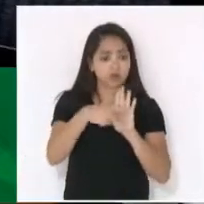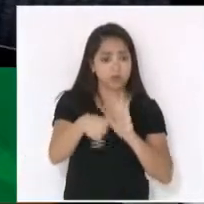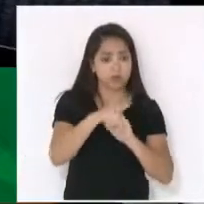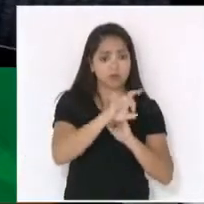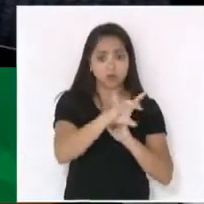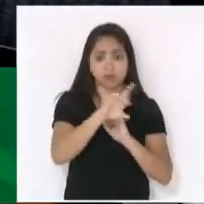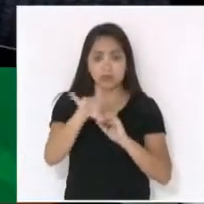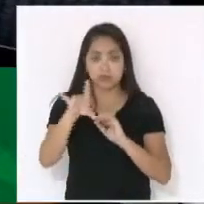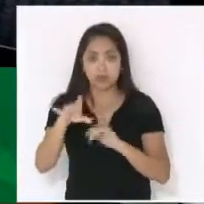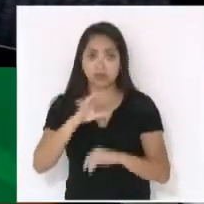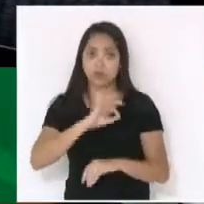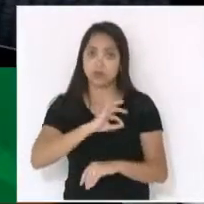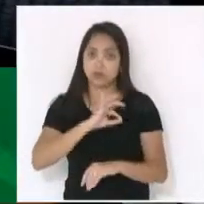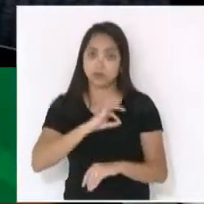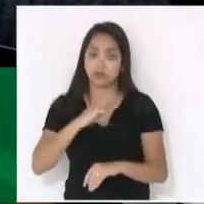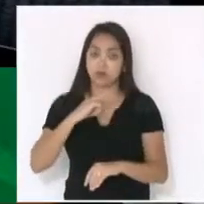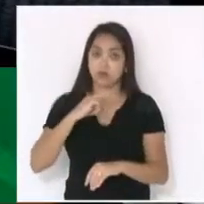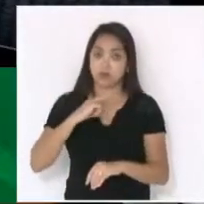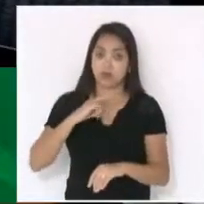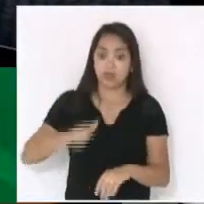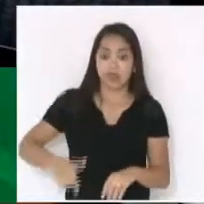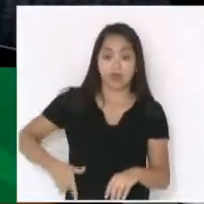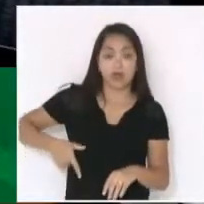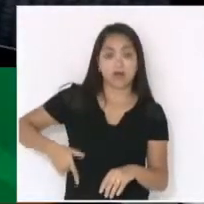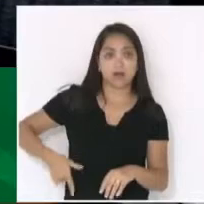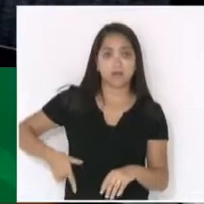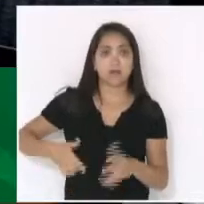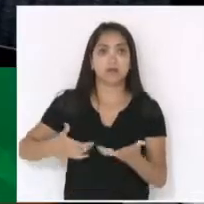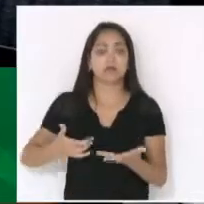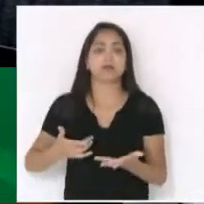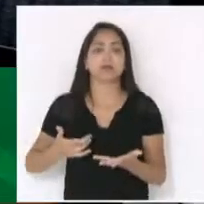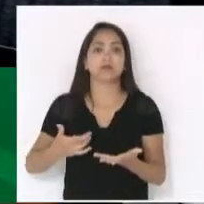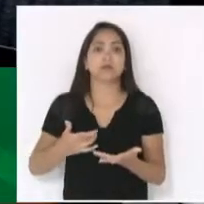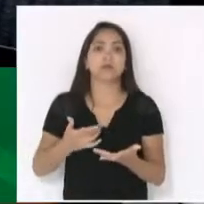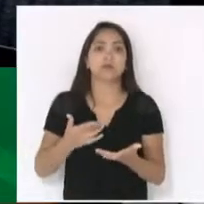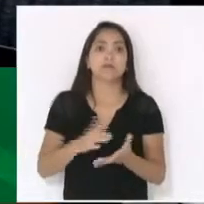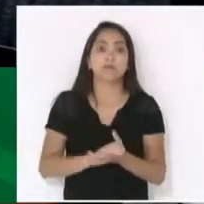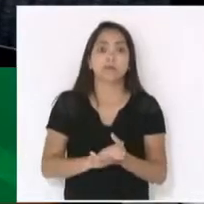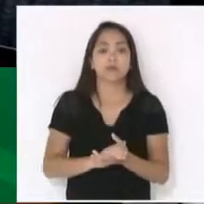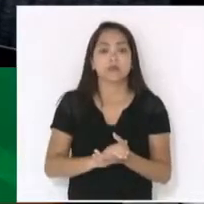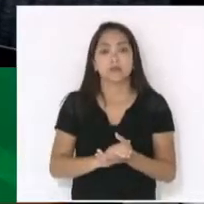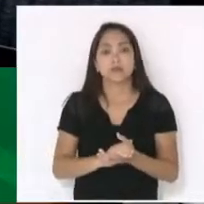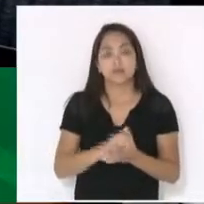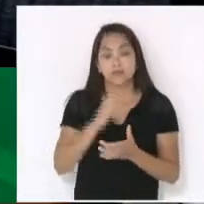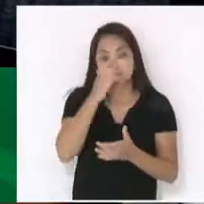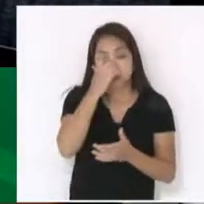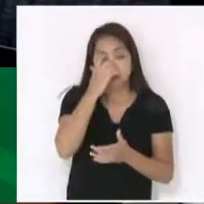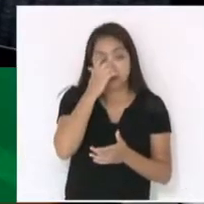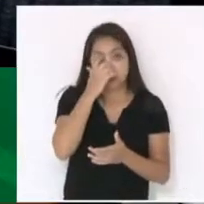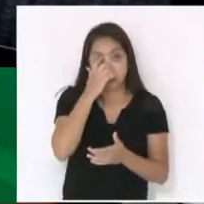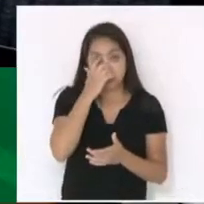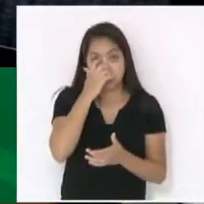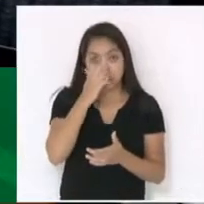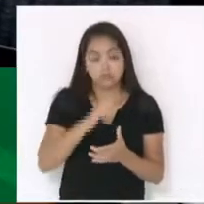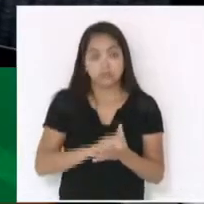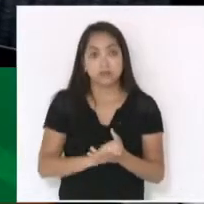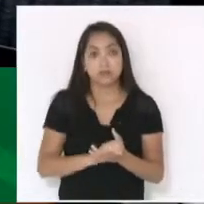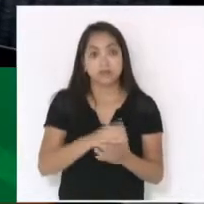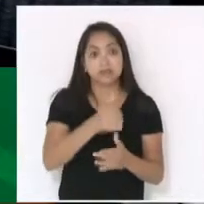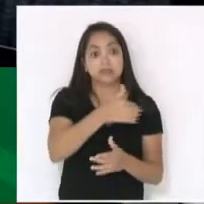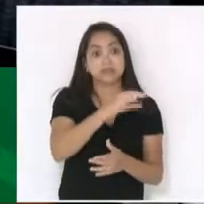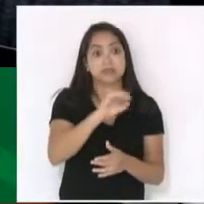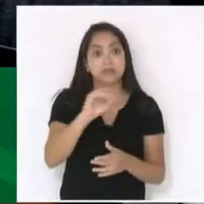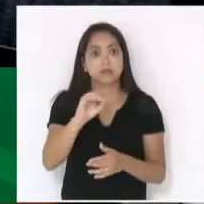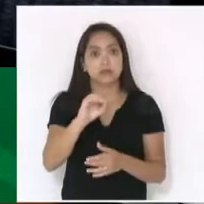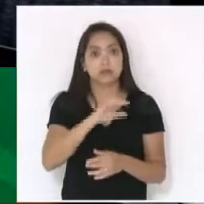levar a arma do Estado porque a Rigor mesma reserva polícia será sempre polícia Deputado da Guerra Deputado Mota estarão